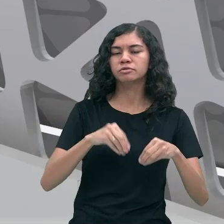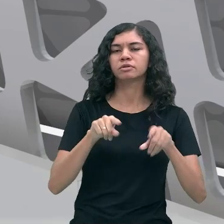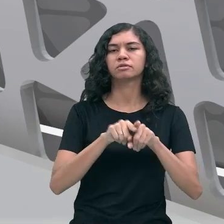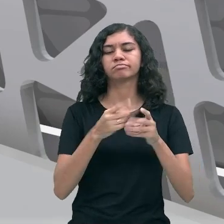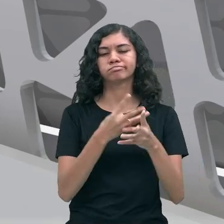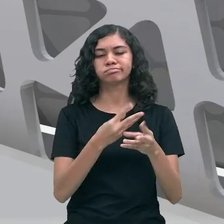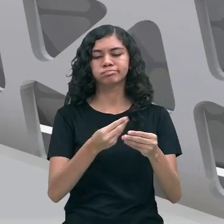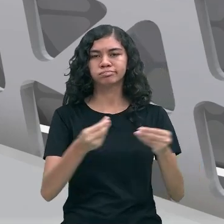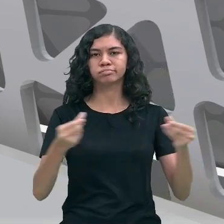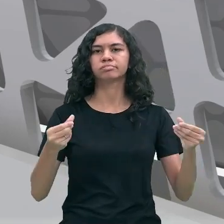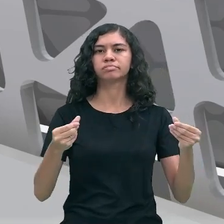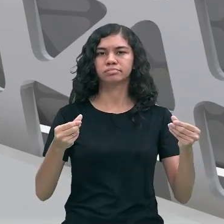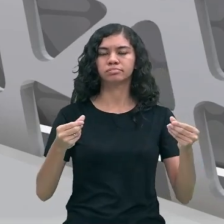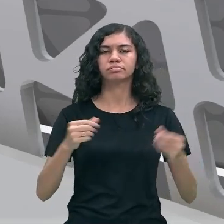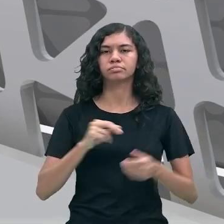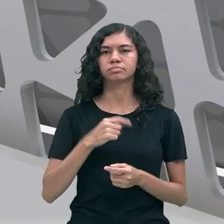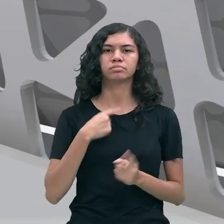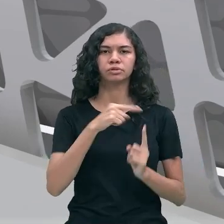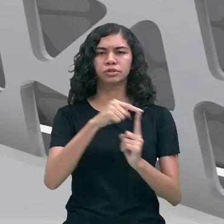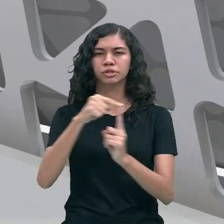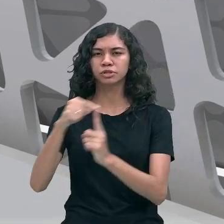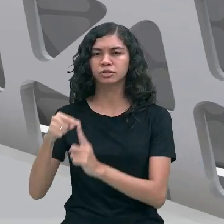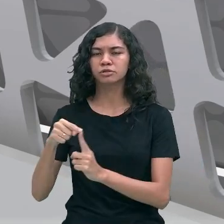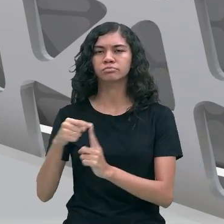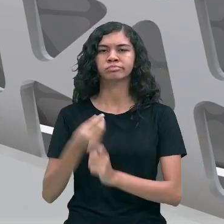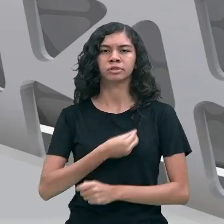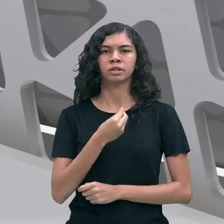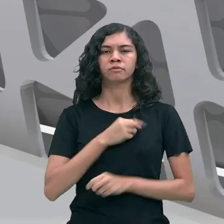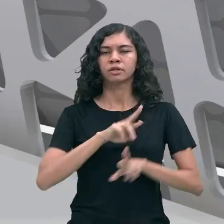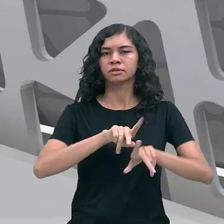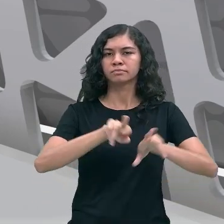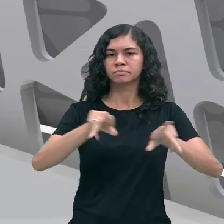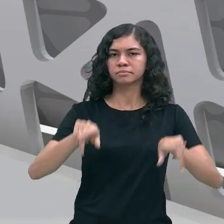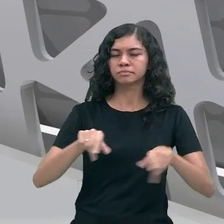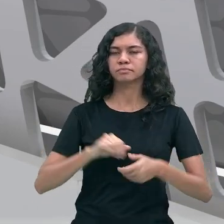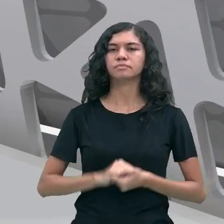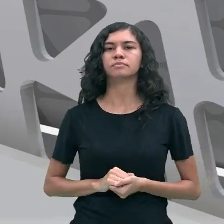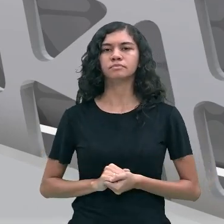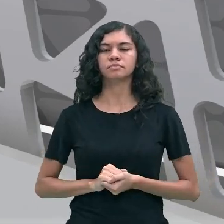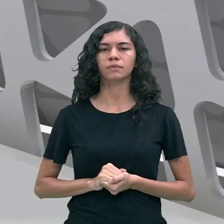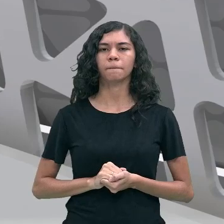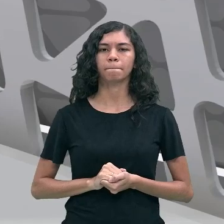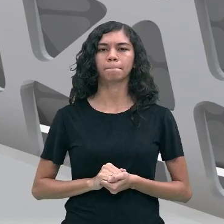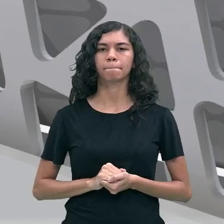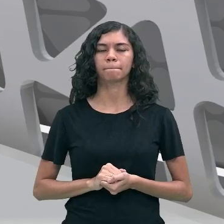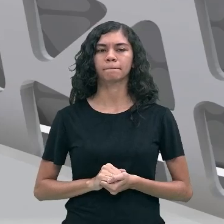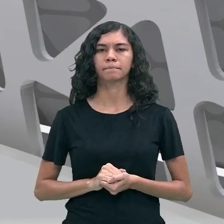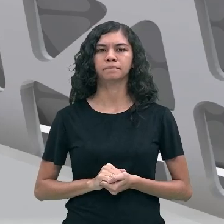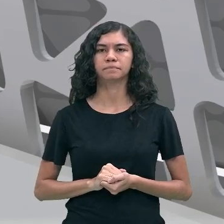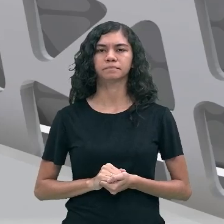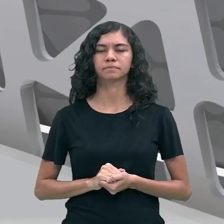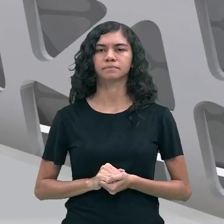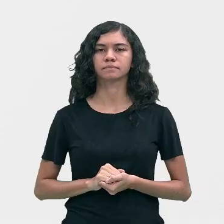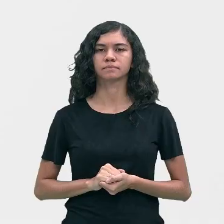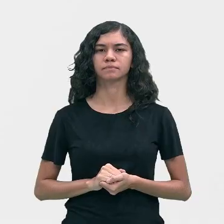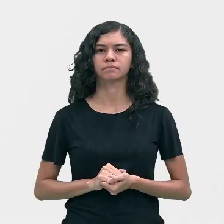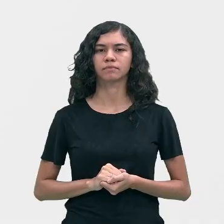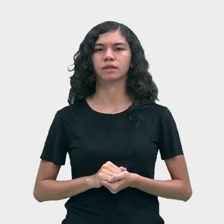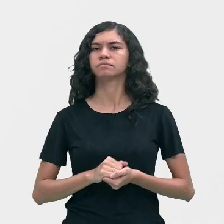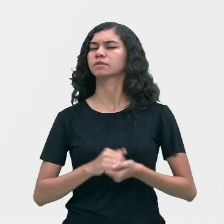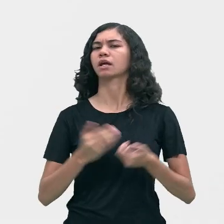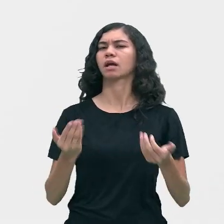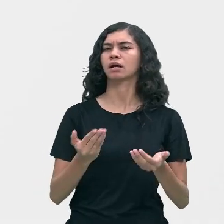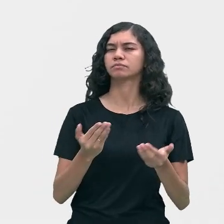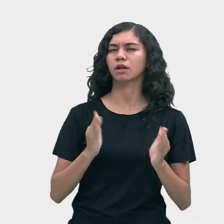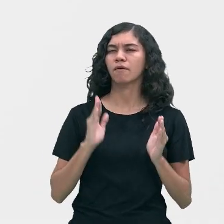com alguma forma de prejuízo ao meio ambiente. Okay? E aí a gente fala agora um pouquinho sobre a bacia